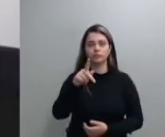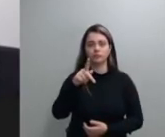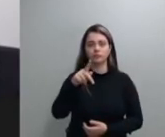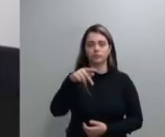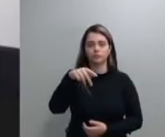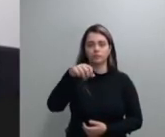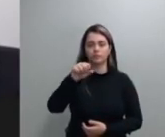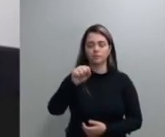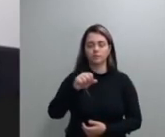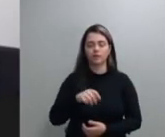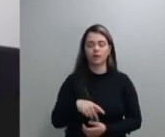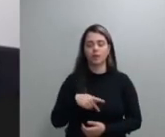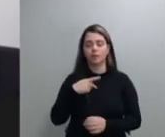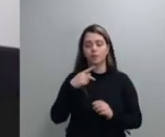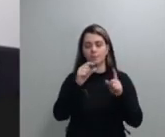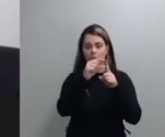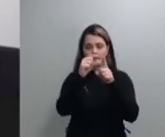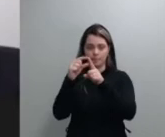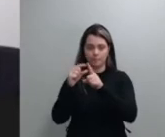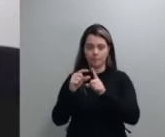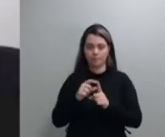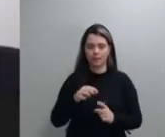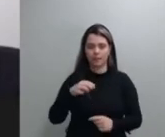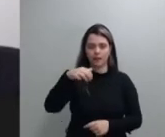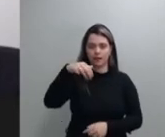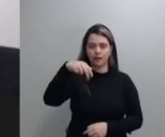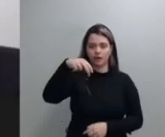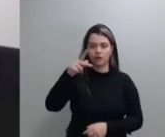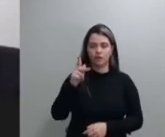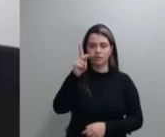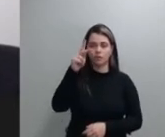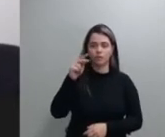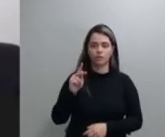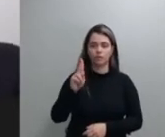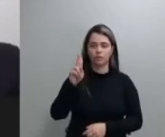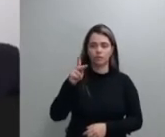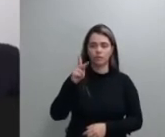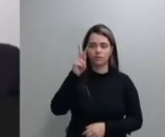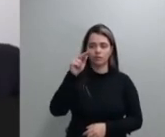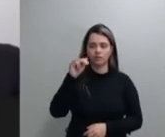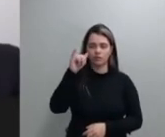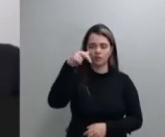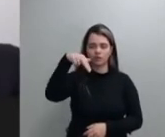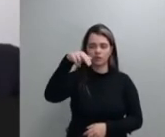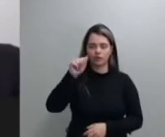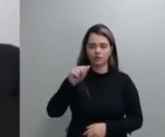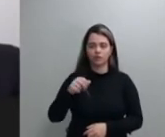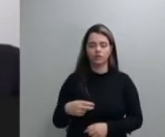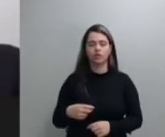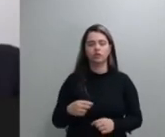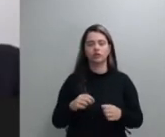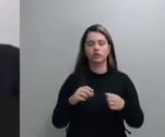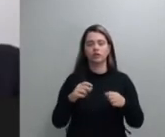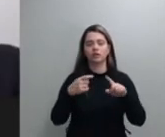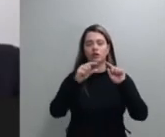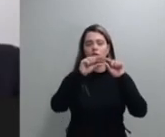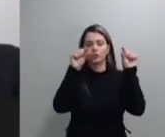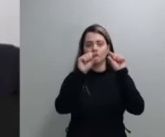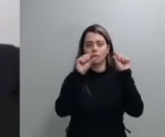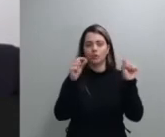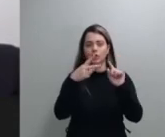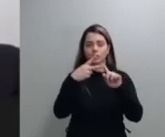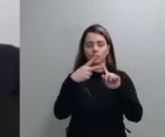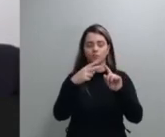Cuquina é o 1451-163 diz o ministro Cuquina no item 2 da sua emenda nos